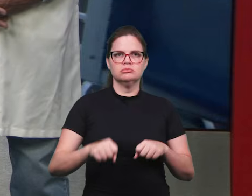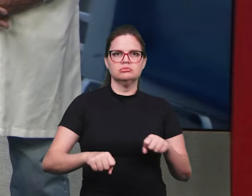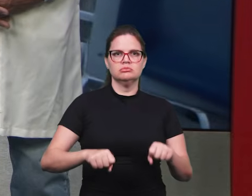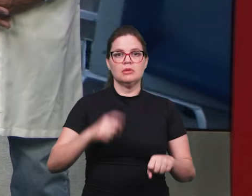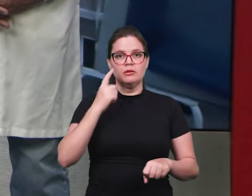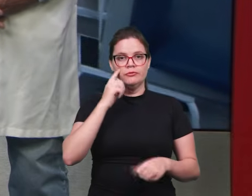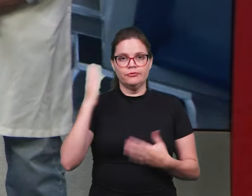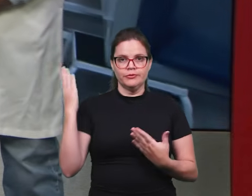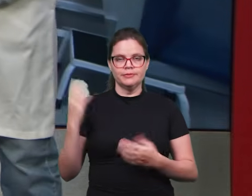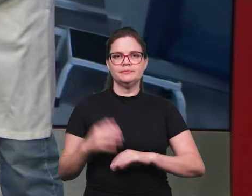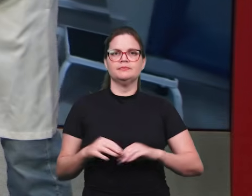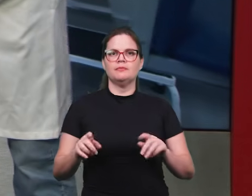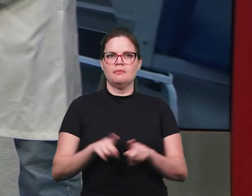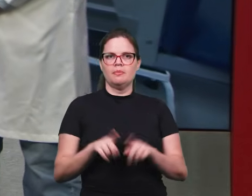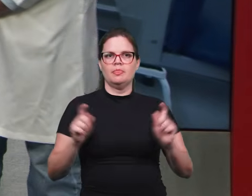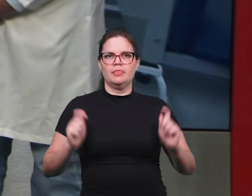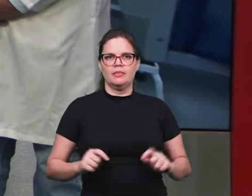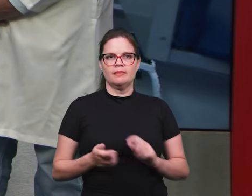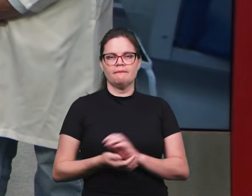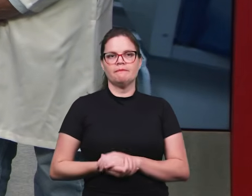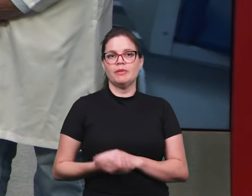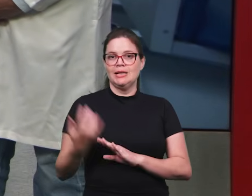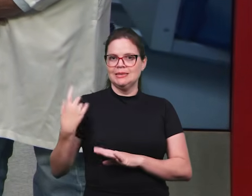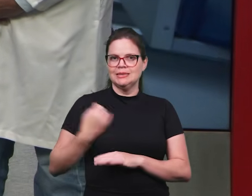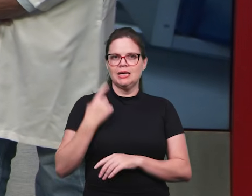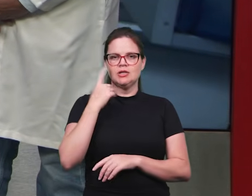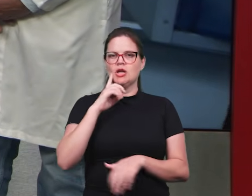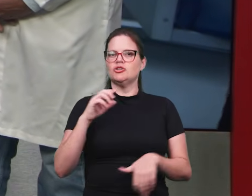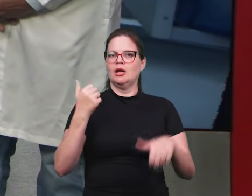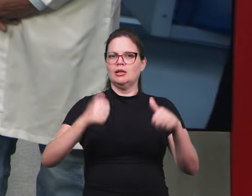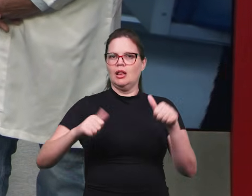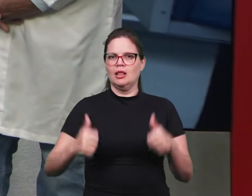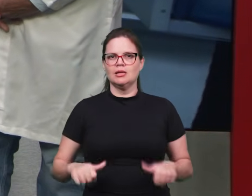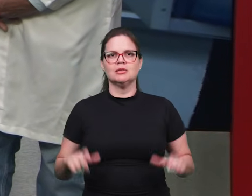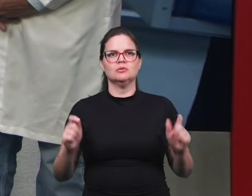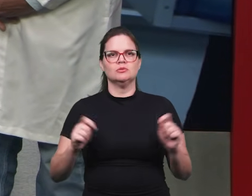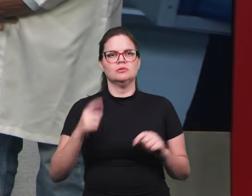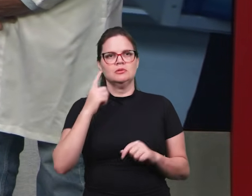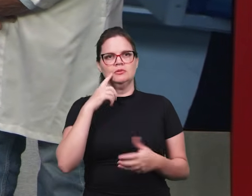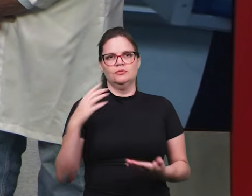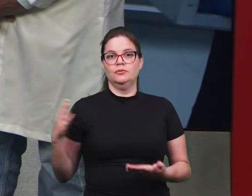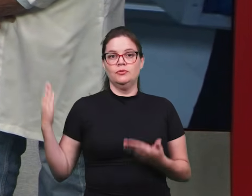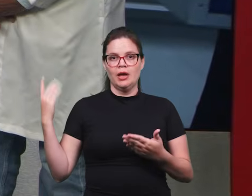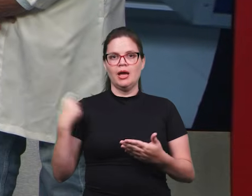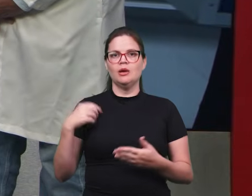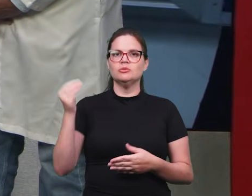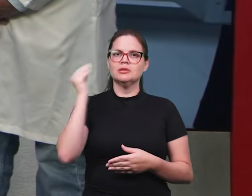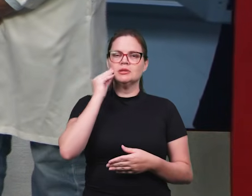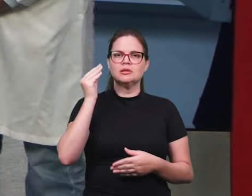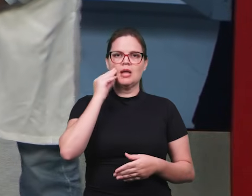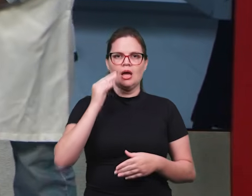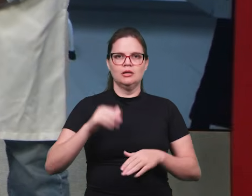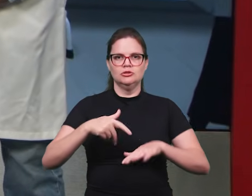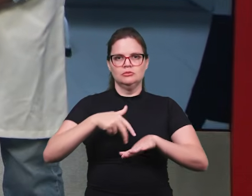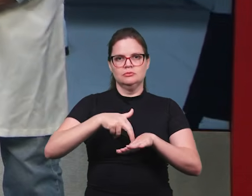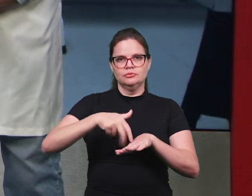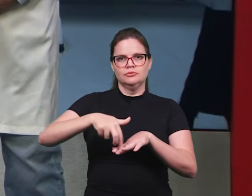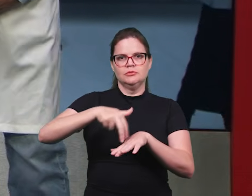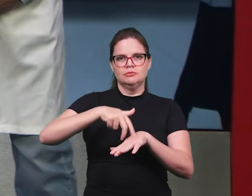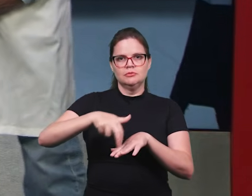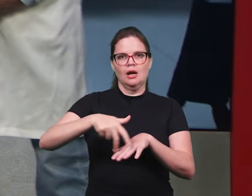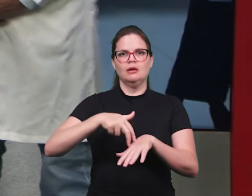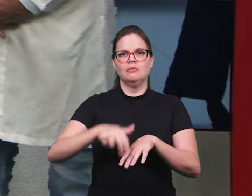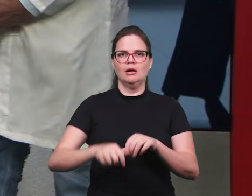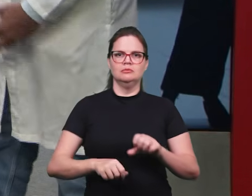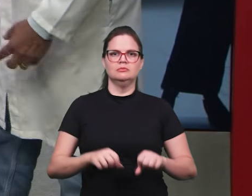a gente identifica, a gente pode usar a mão de outras coisas. Por exemplo, nós estamos aqui fazendo um teste ergométrico, que a gente